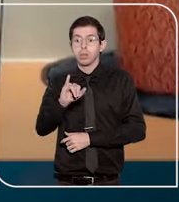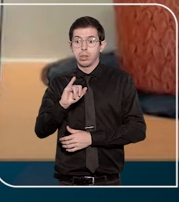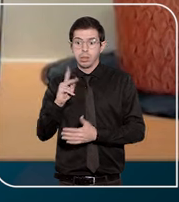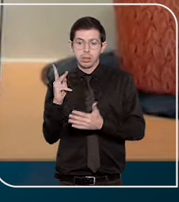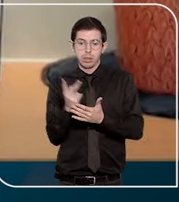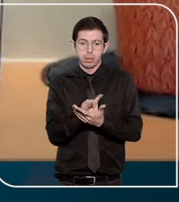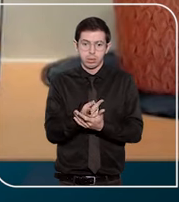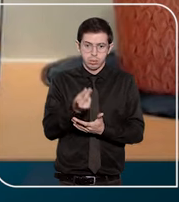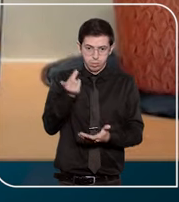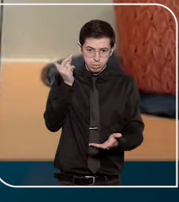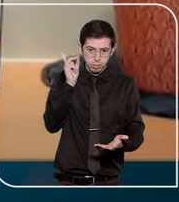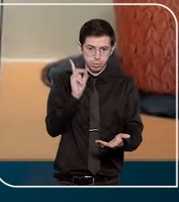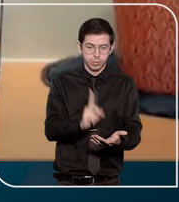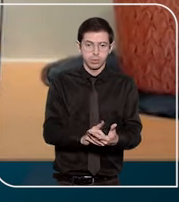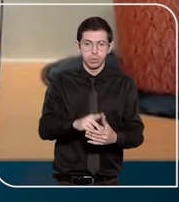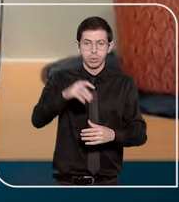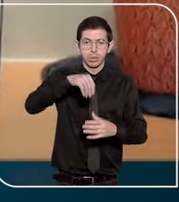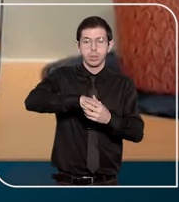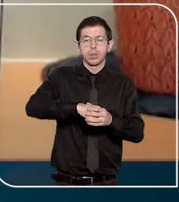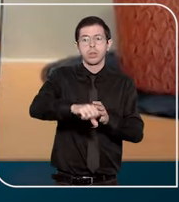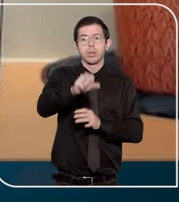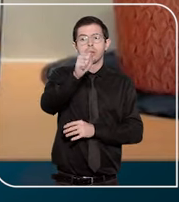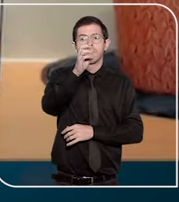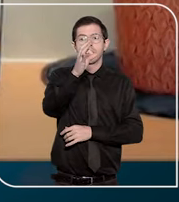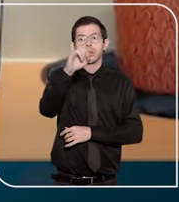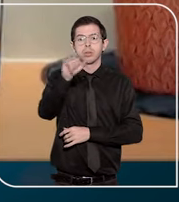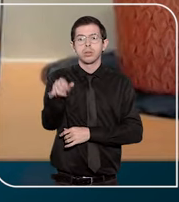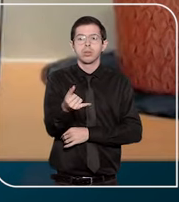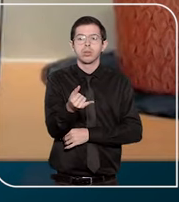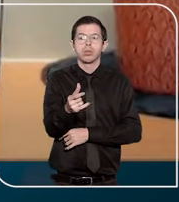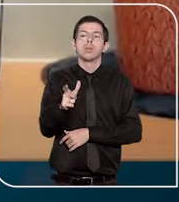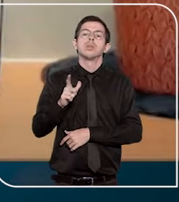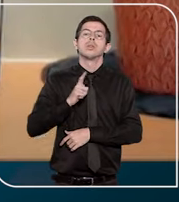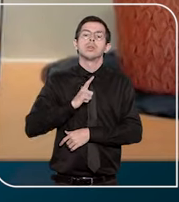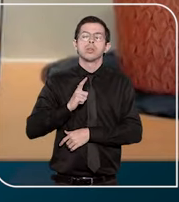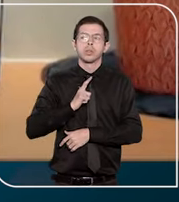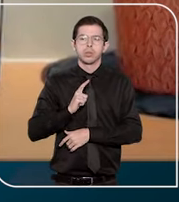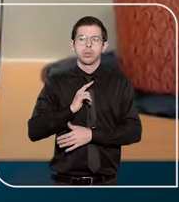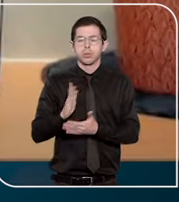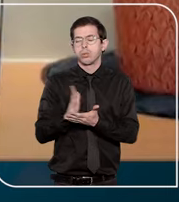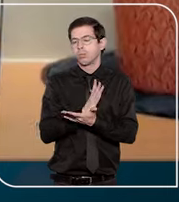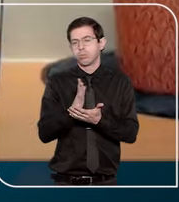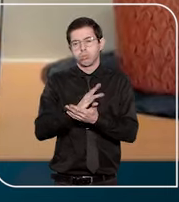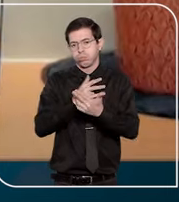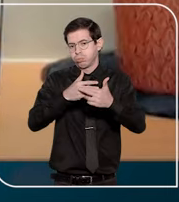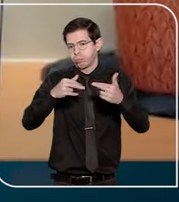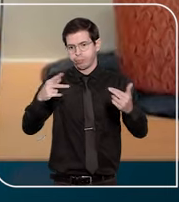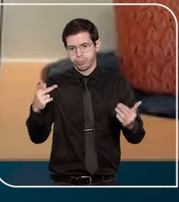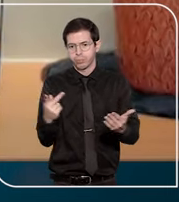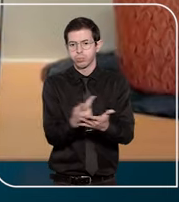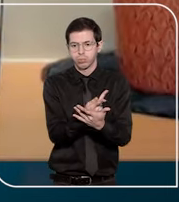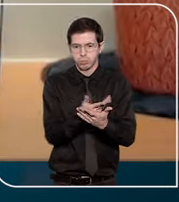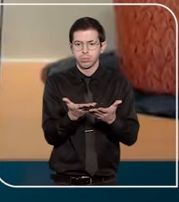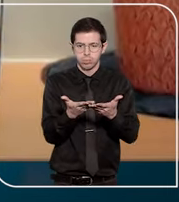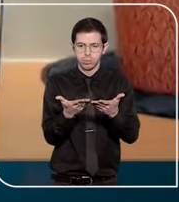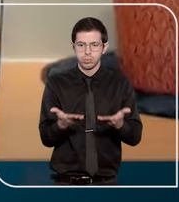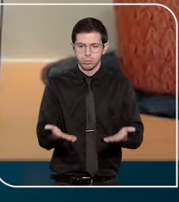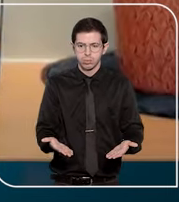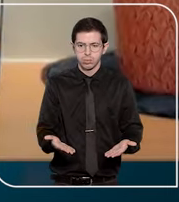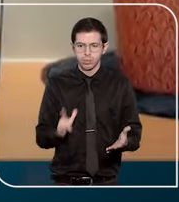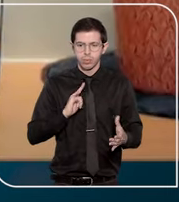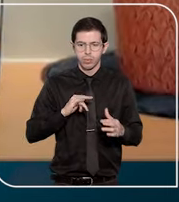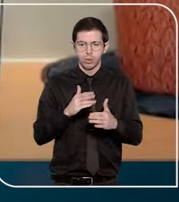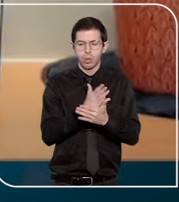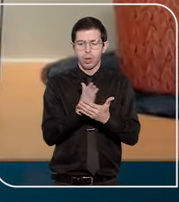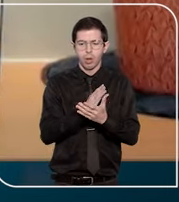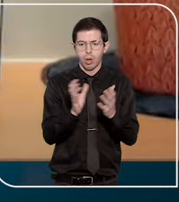fato no STJ. Havia algumas situações nas quais algumas turmas,